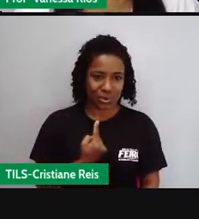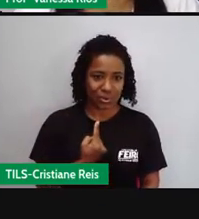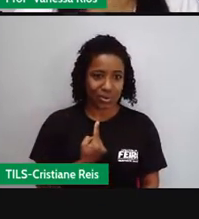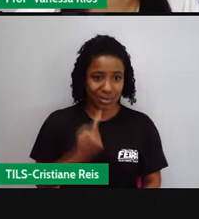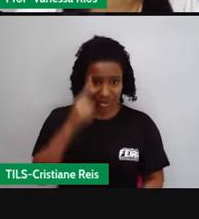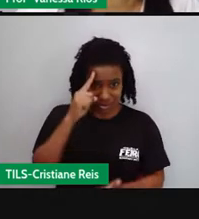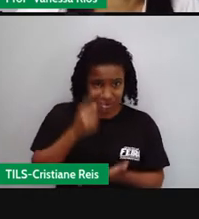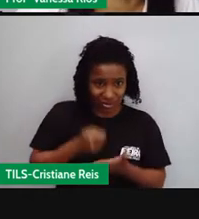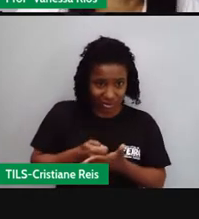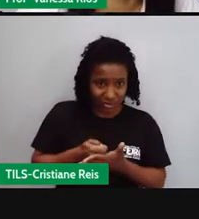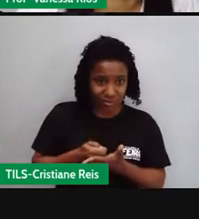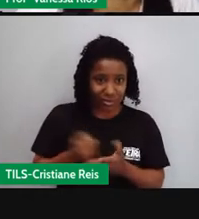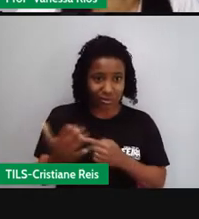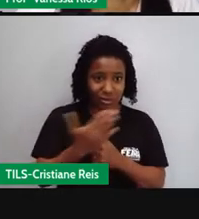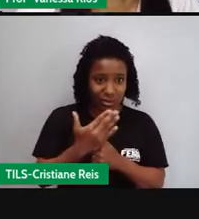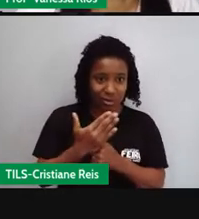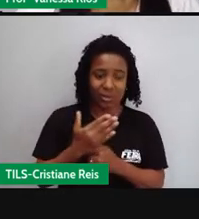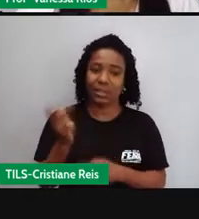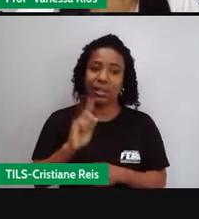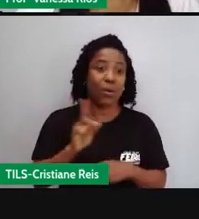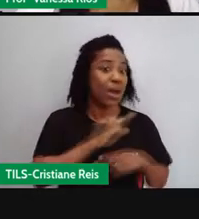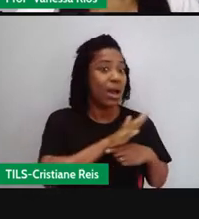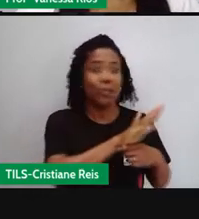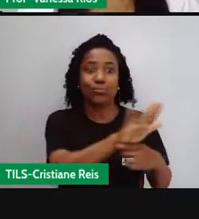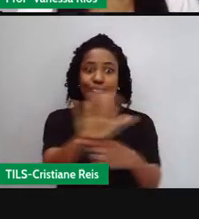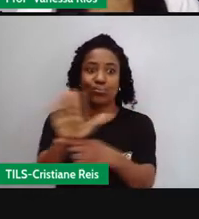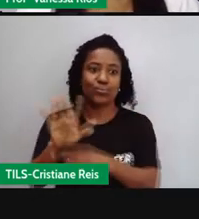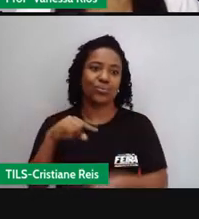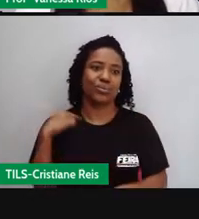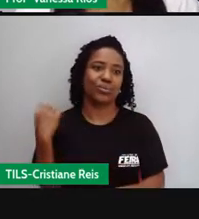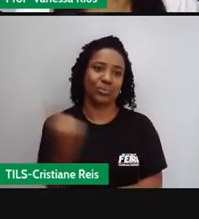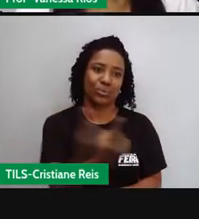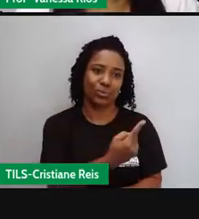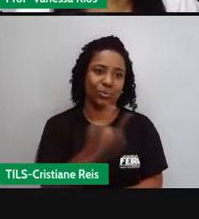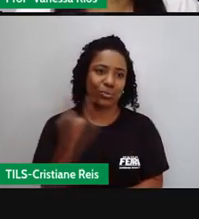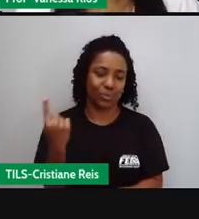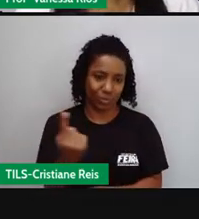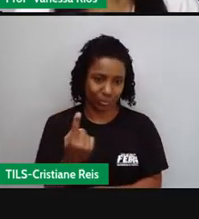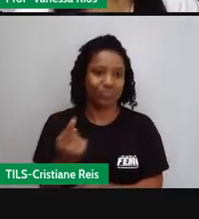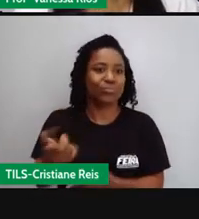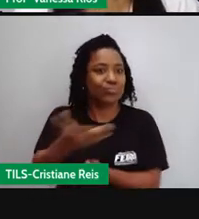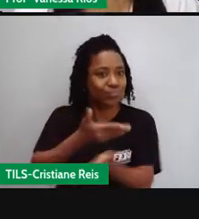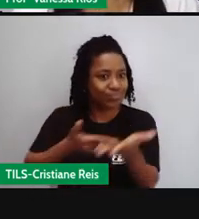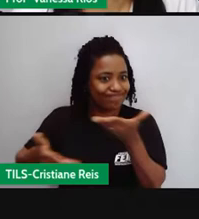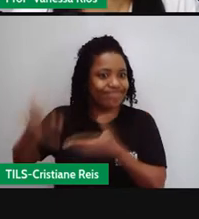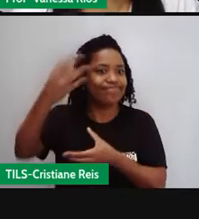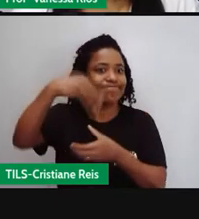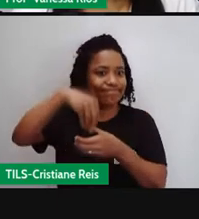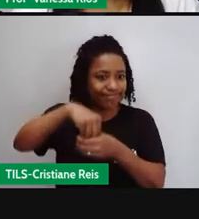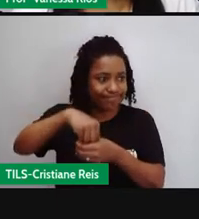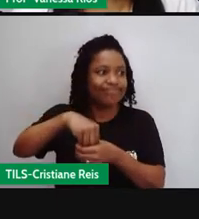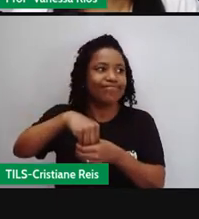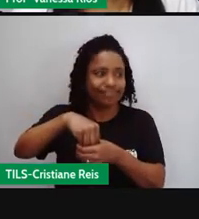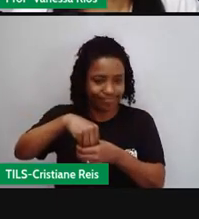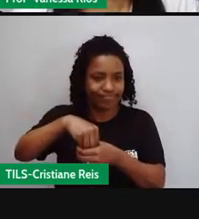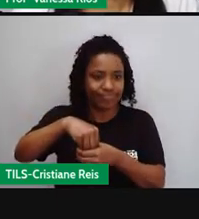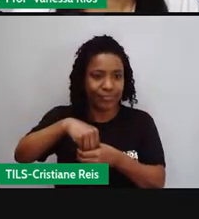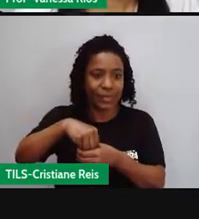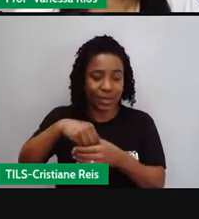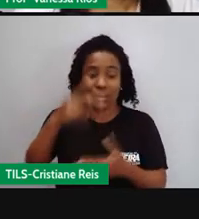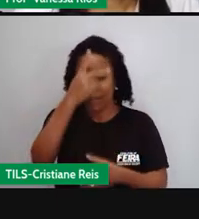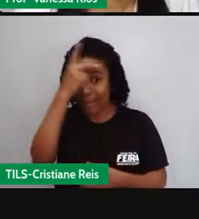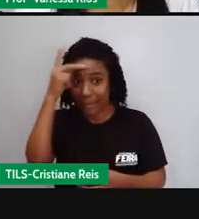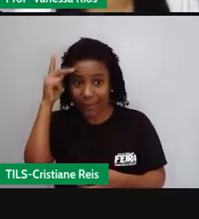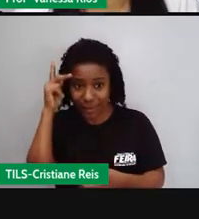situação e dar importância, porque realmente é uma situação que envolve aí muitas pessoas, né? Eu penso